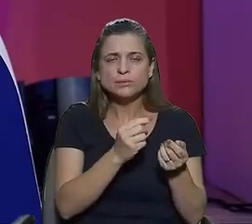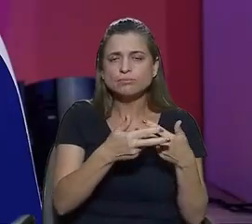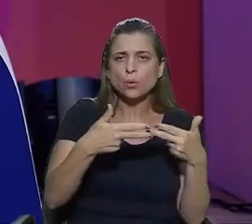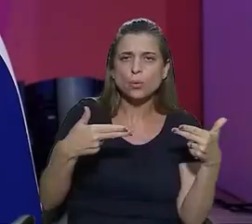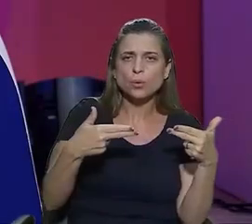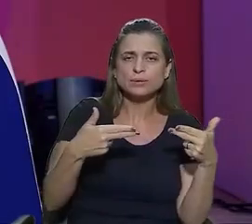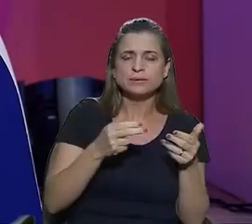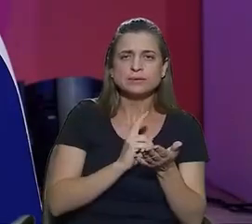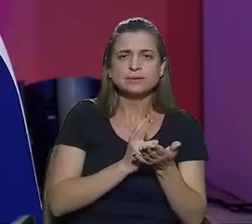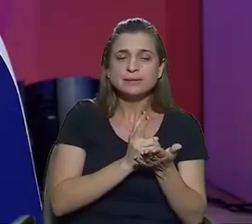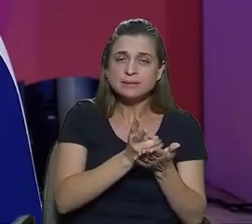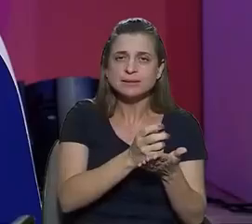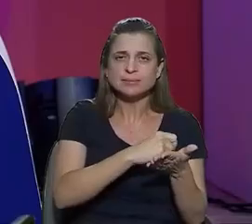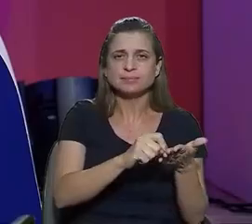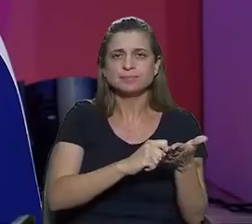sempre,